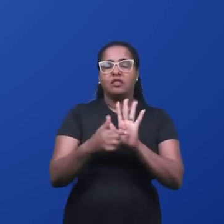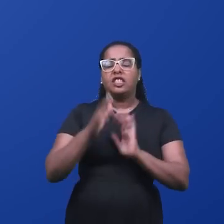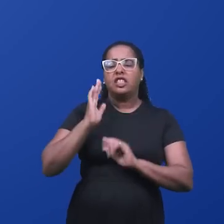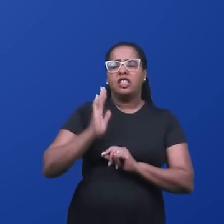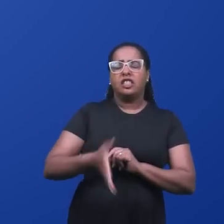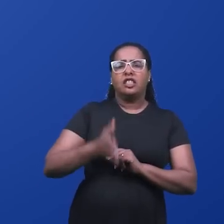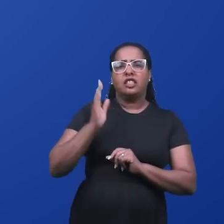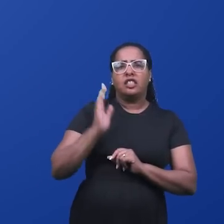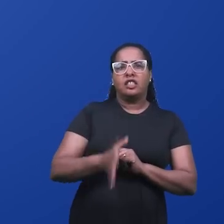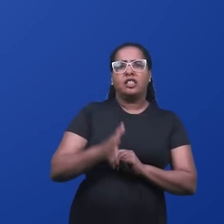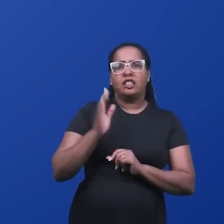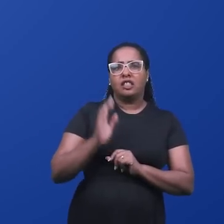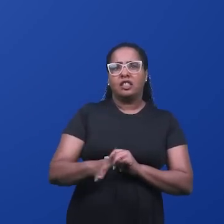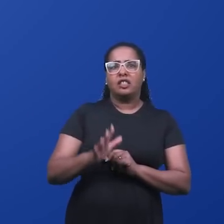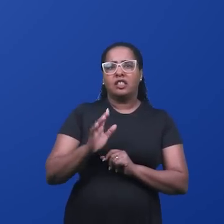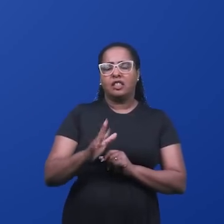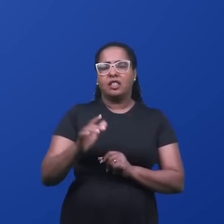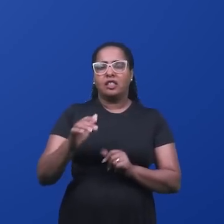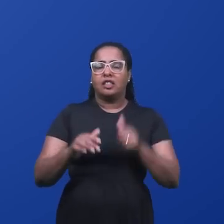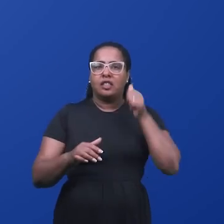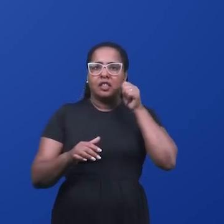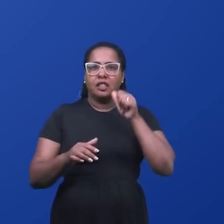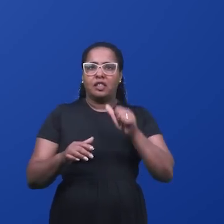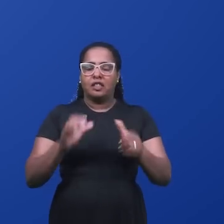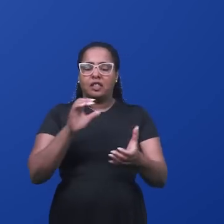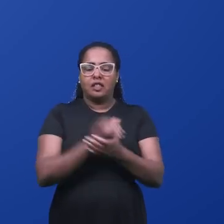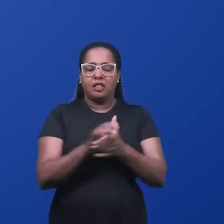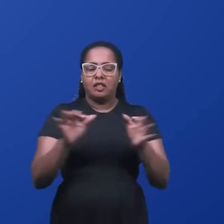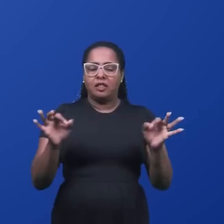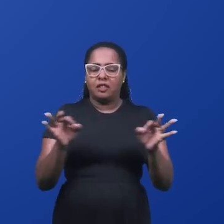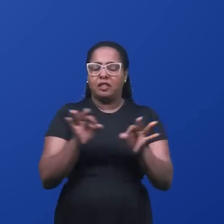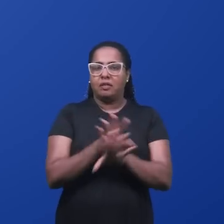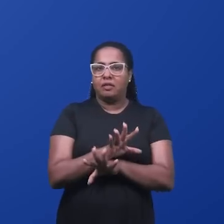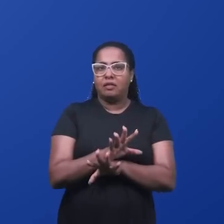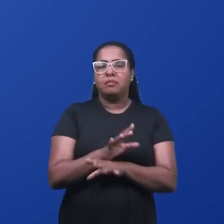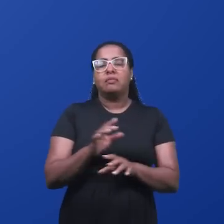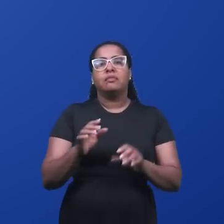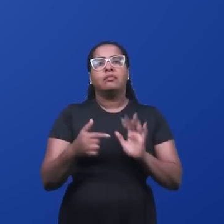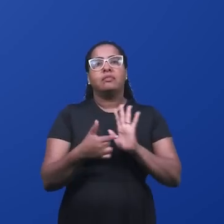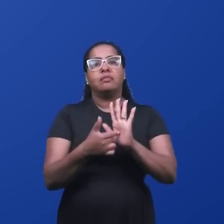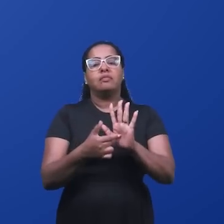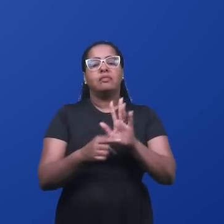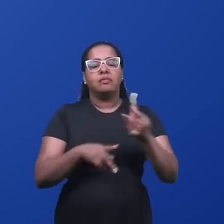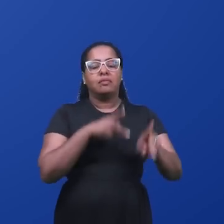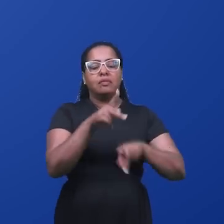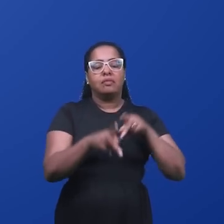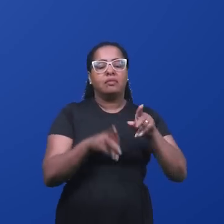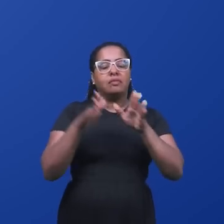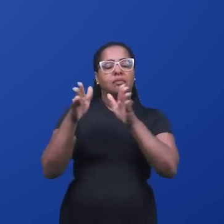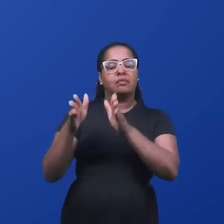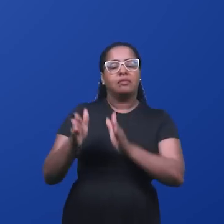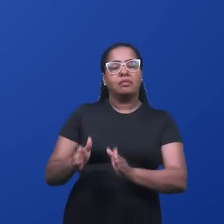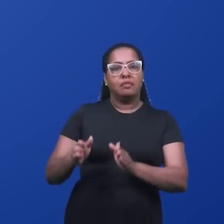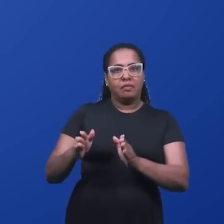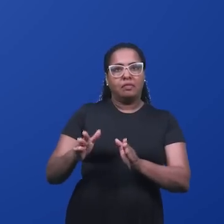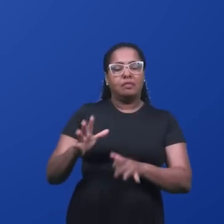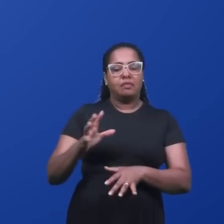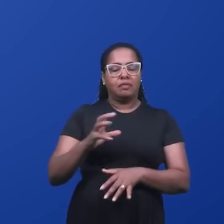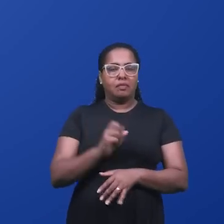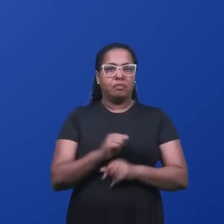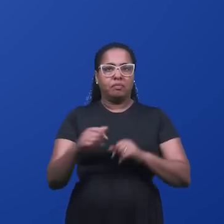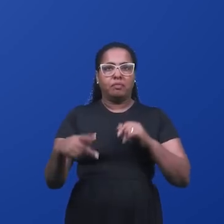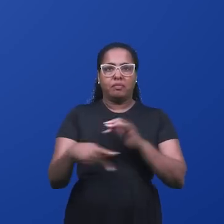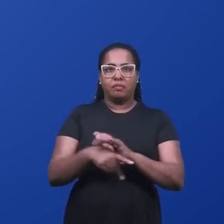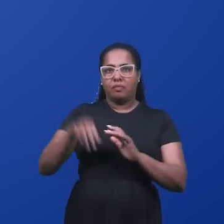já sua esposa se aprontou. Que fala da igreja fiel, a igreja amada do